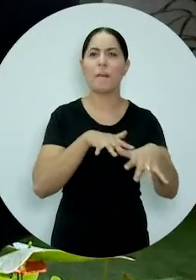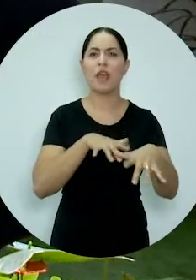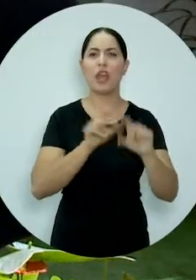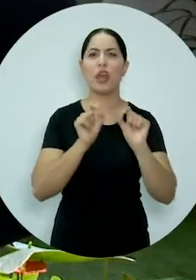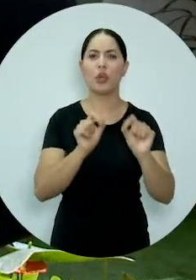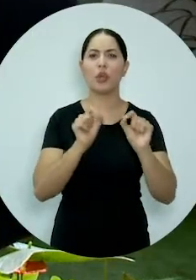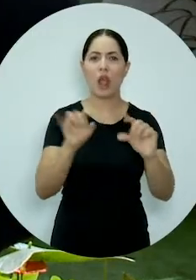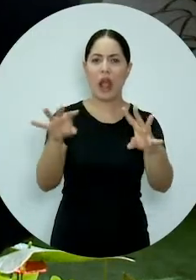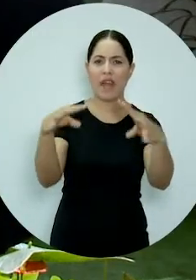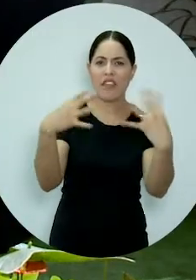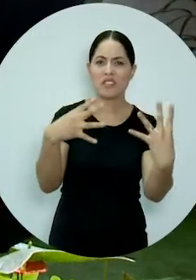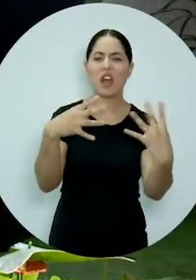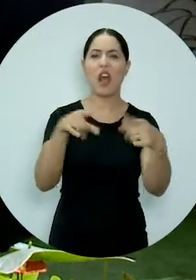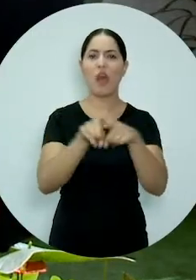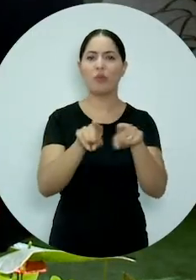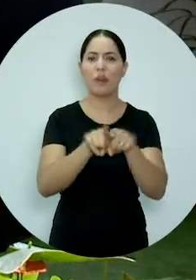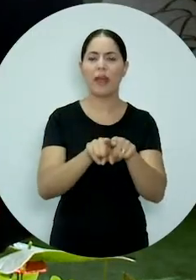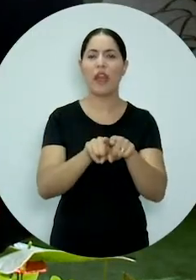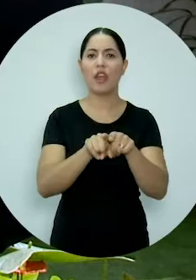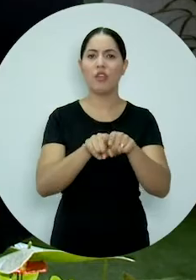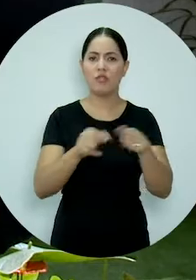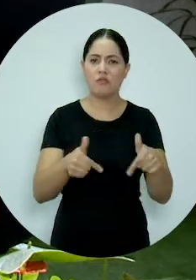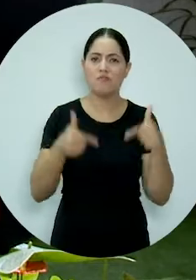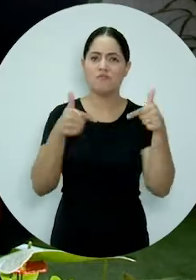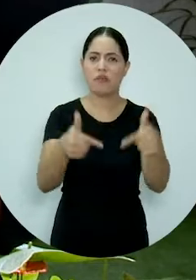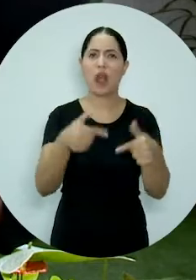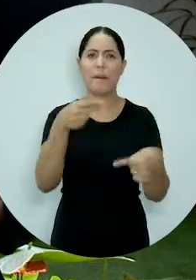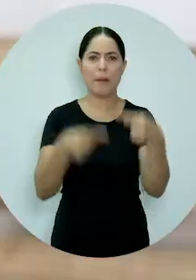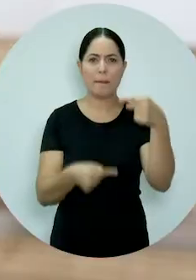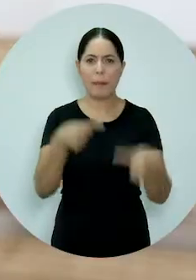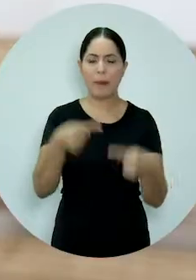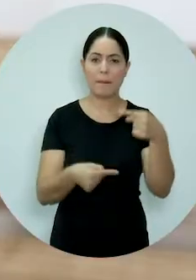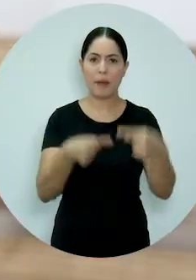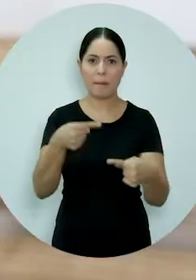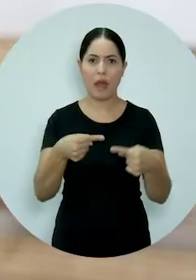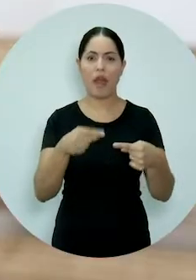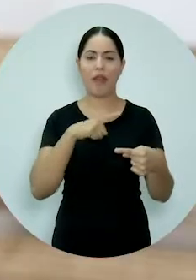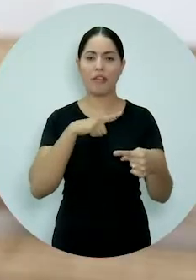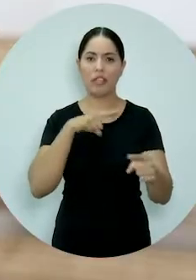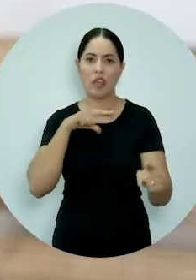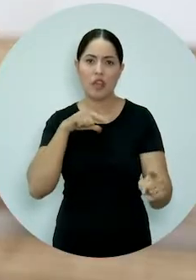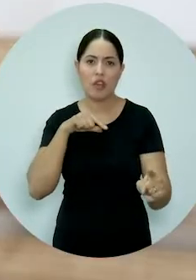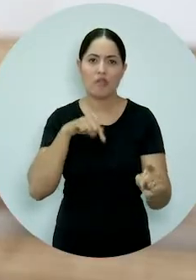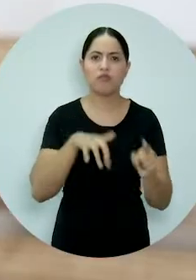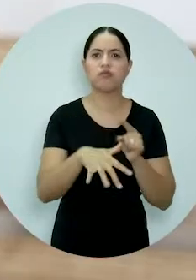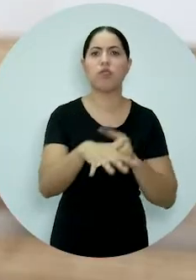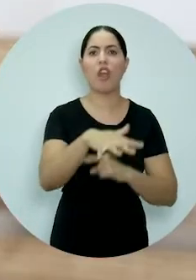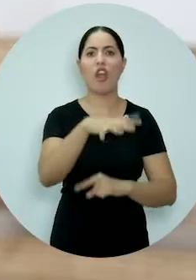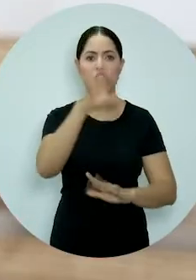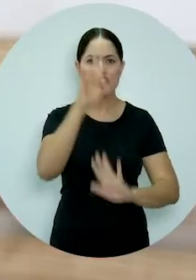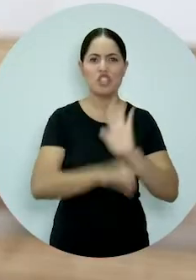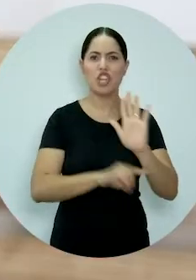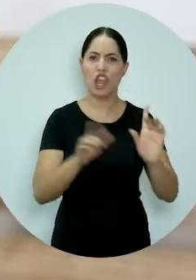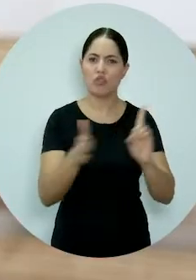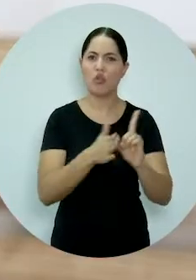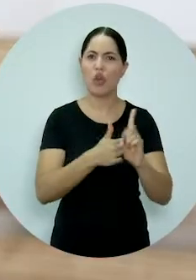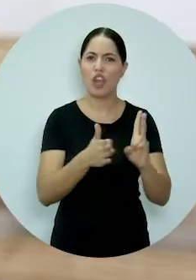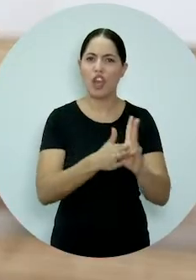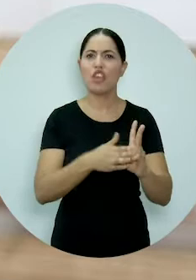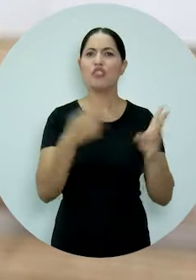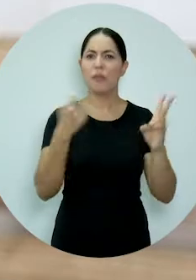de mobilização, de atenção e de debate para que essas questões de invasão, ou seja, os direitos indígenas